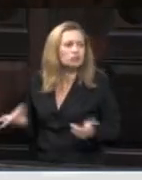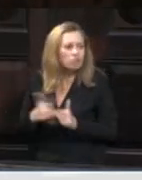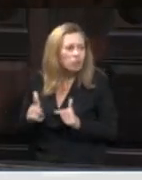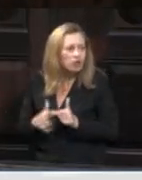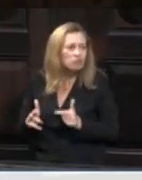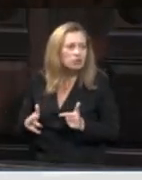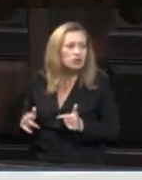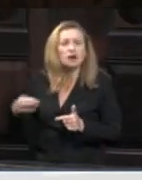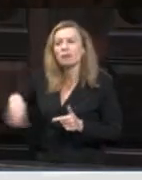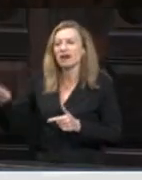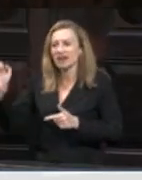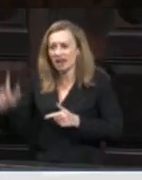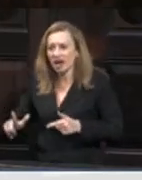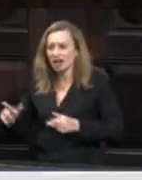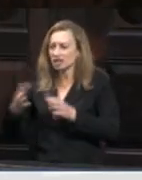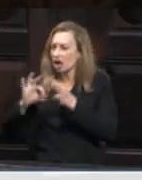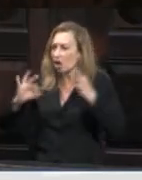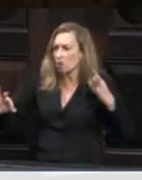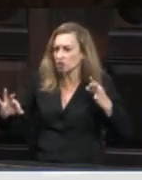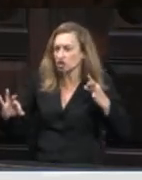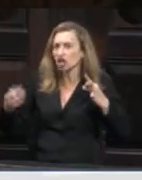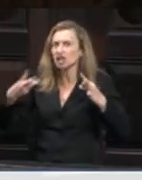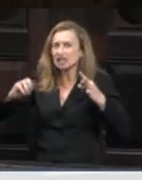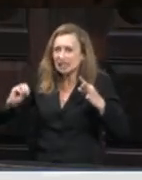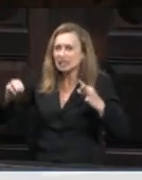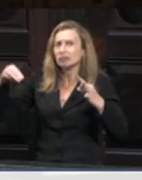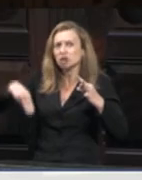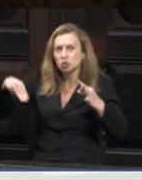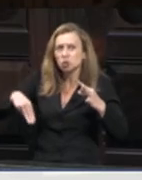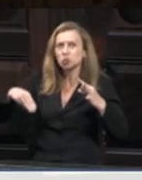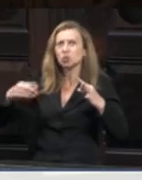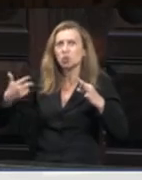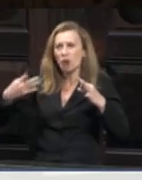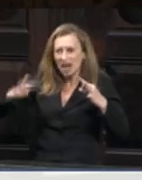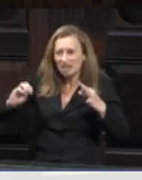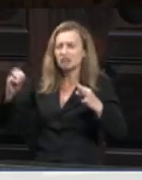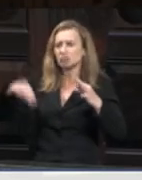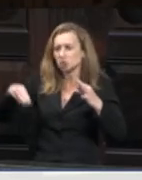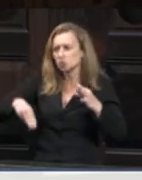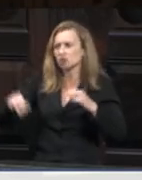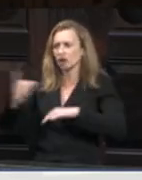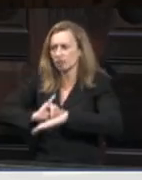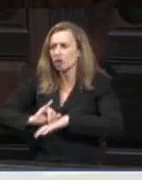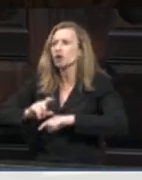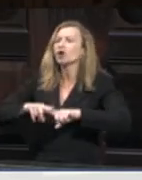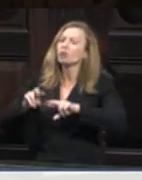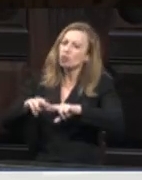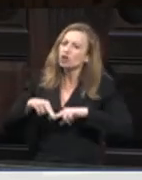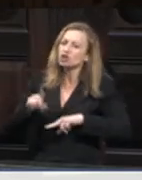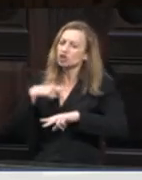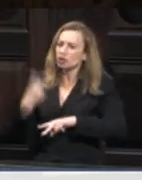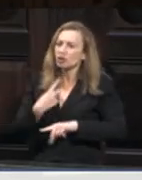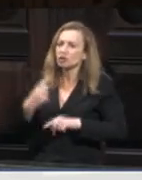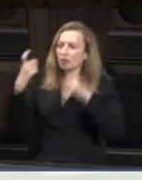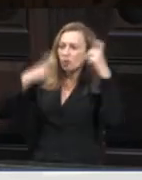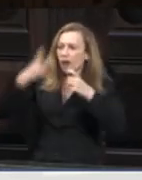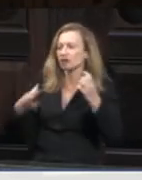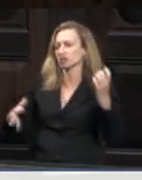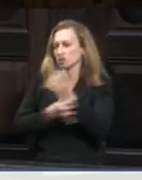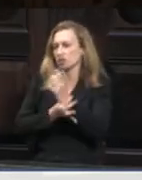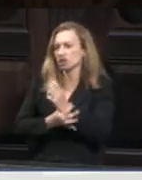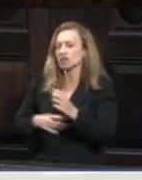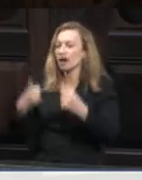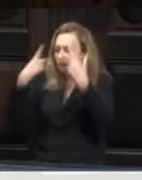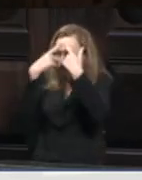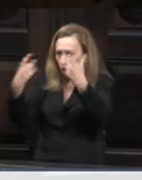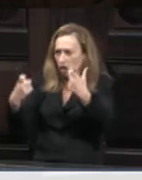Maricá está a 30 minutos, 40 minutos da capital. Então a gente está preocupado com a segurança. A violência da